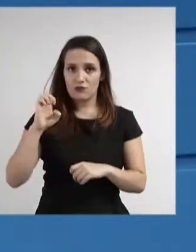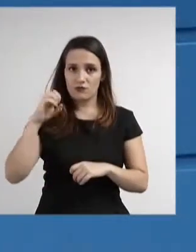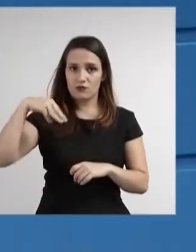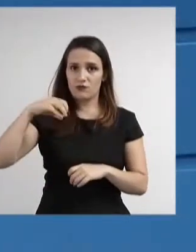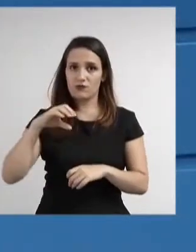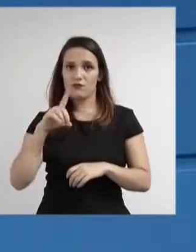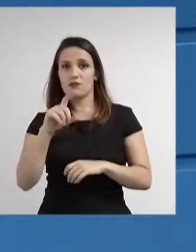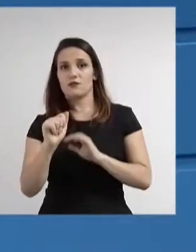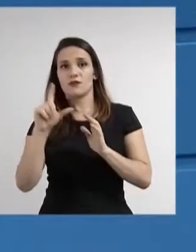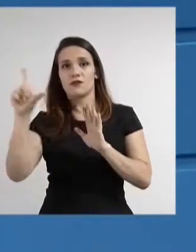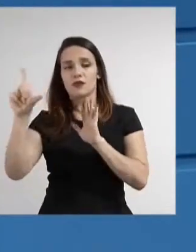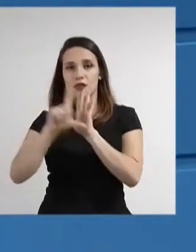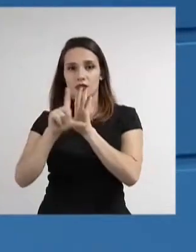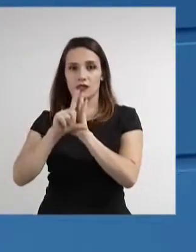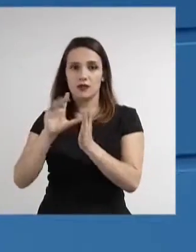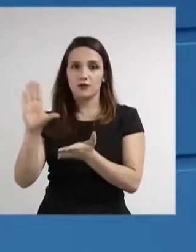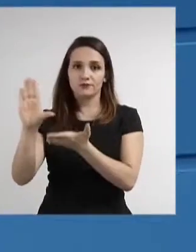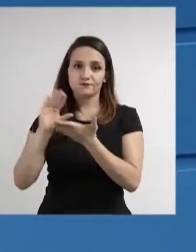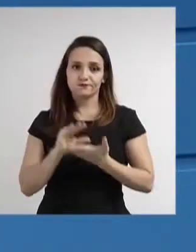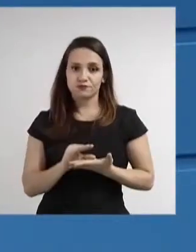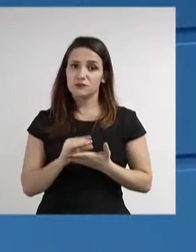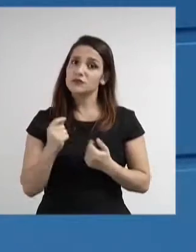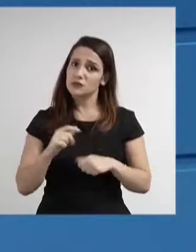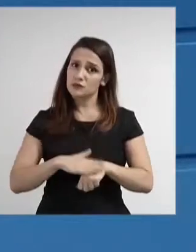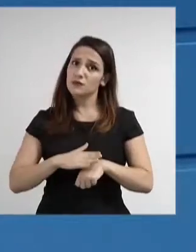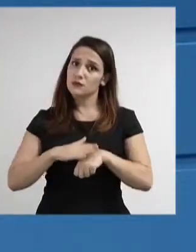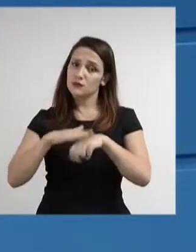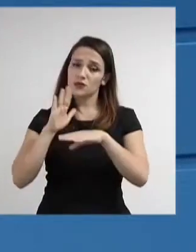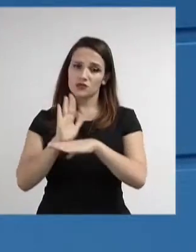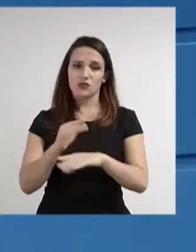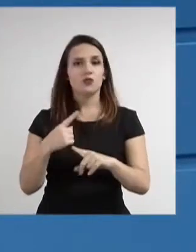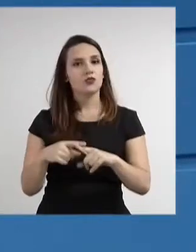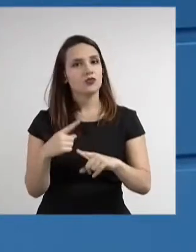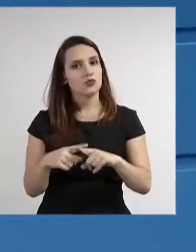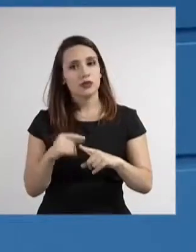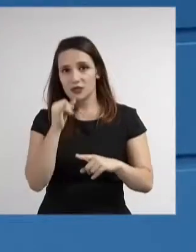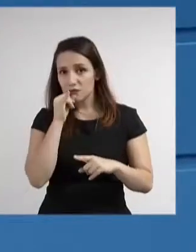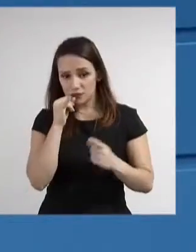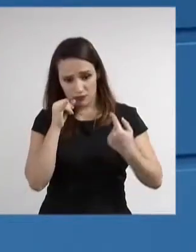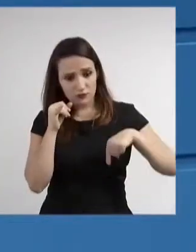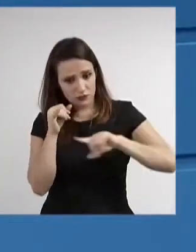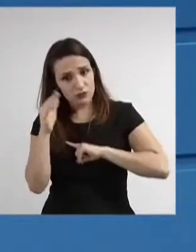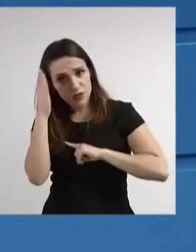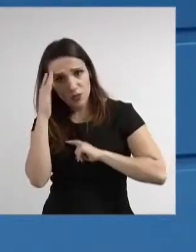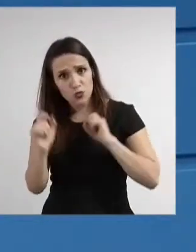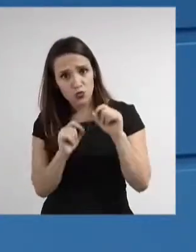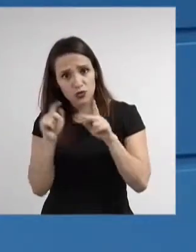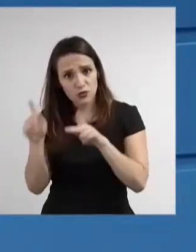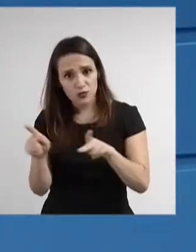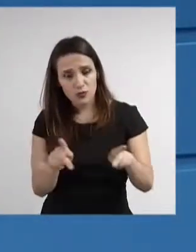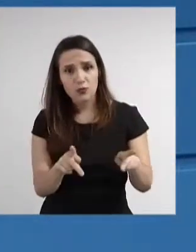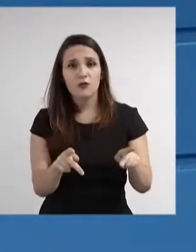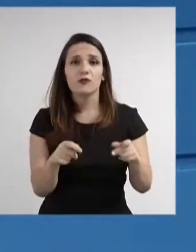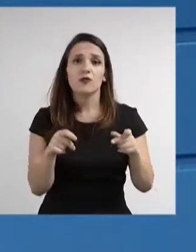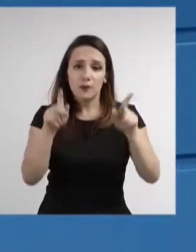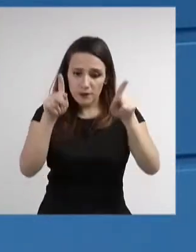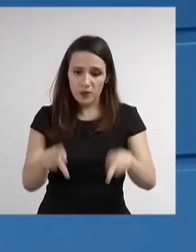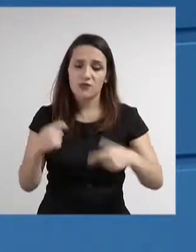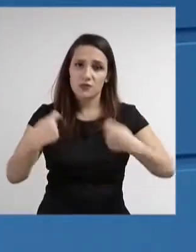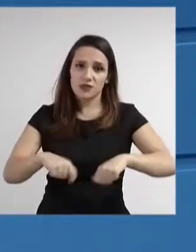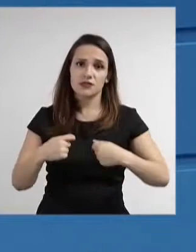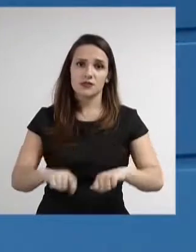elas deveriam ser muito mais ampliadas, porque realmente quem sabe o que a população precisa são os deputados, são